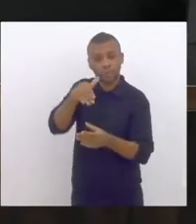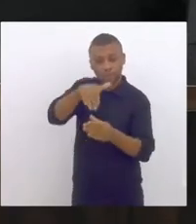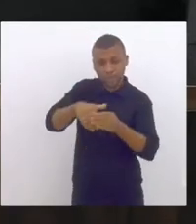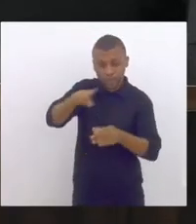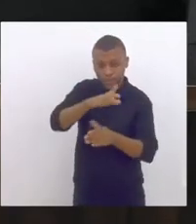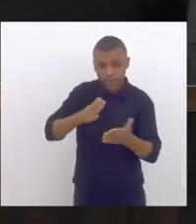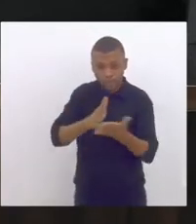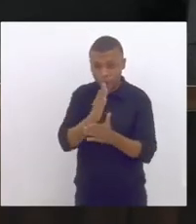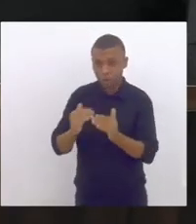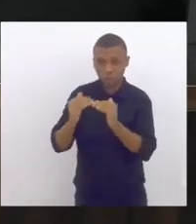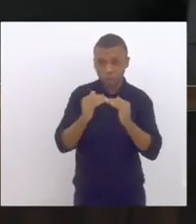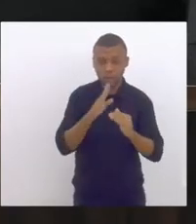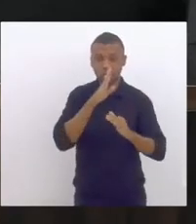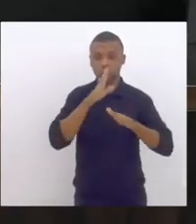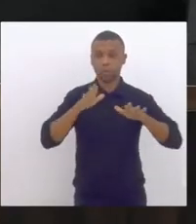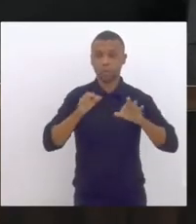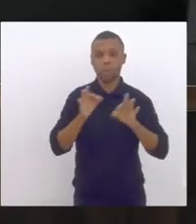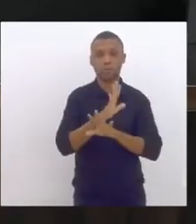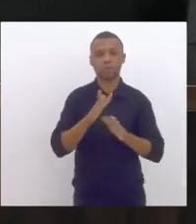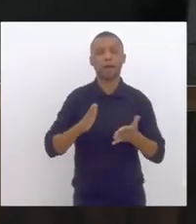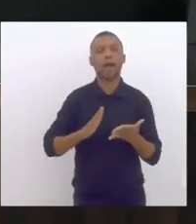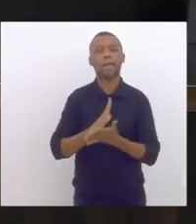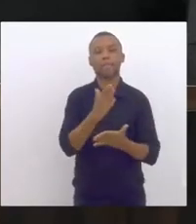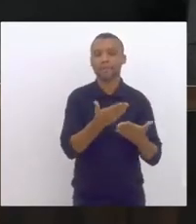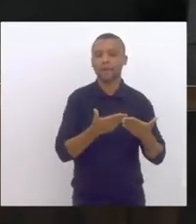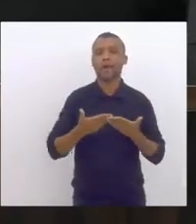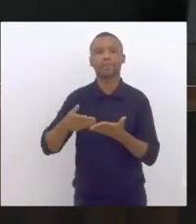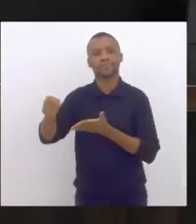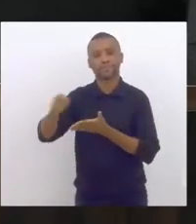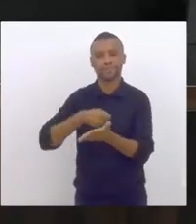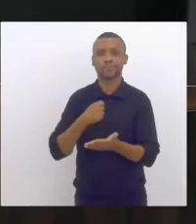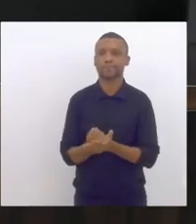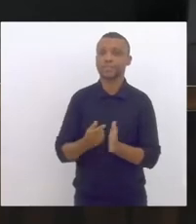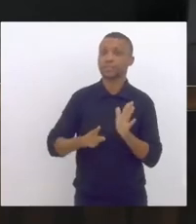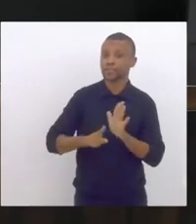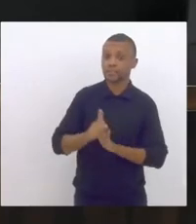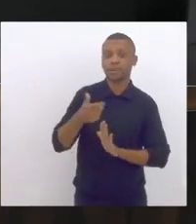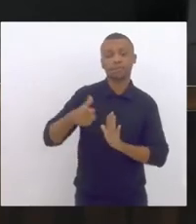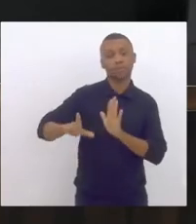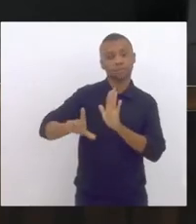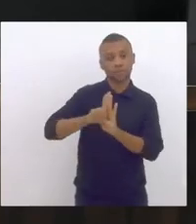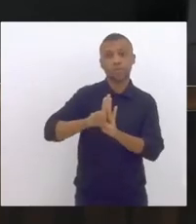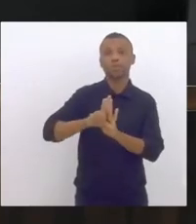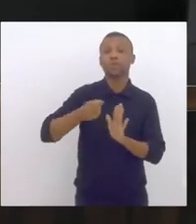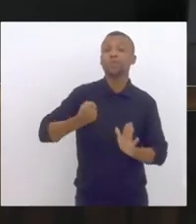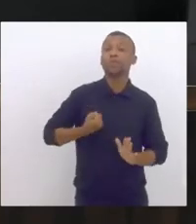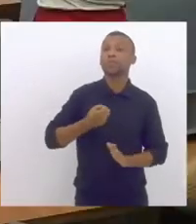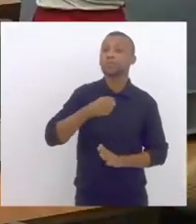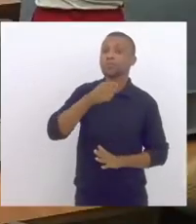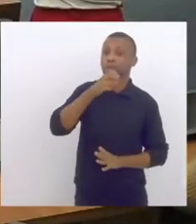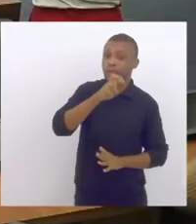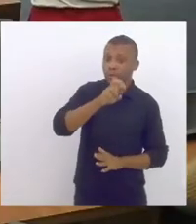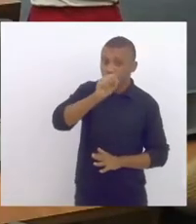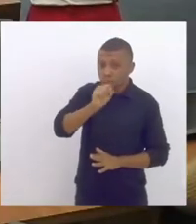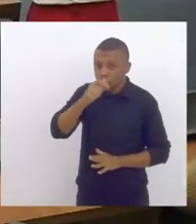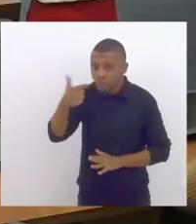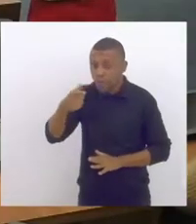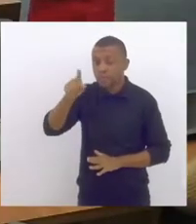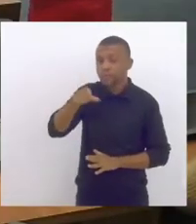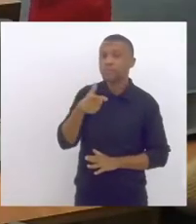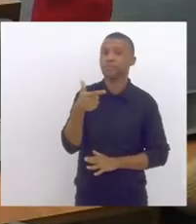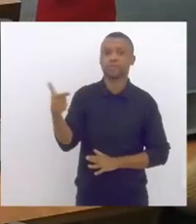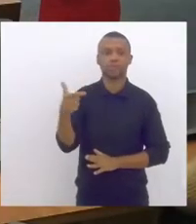Se os que aprovam permaneçam como estão, aprovado, vai à promulgação. Indicação legislativa número 582, de 22,